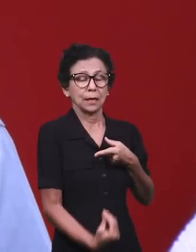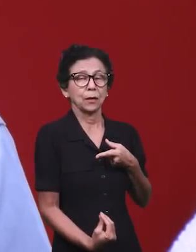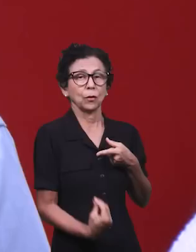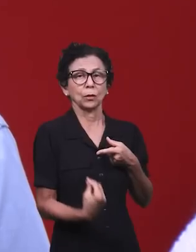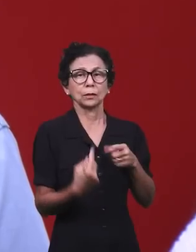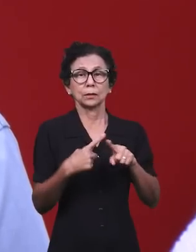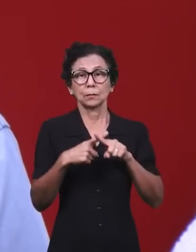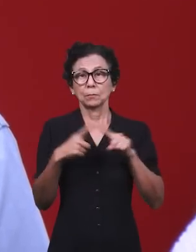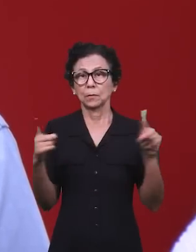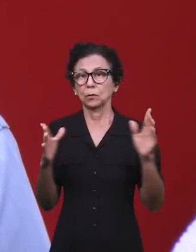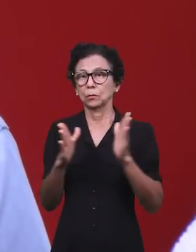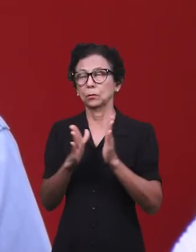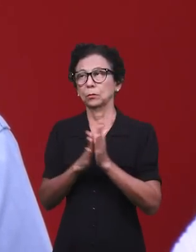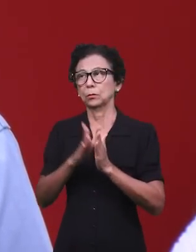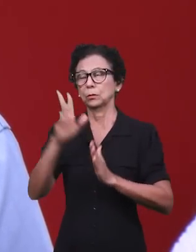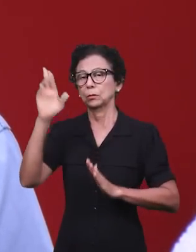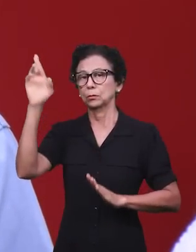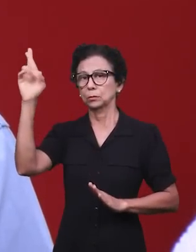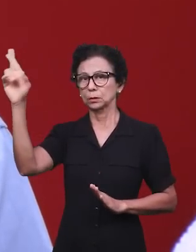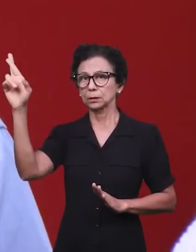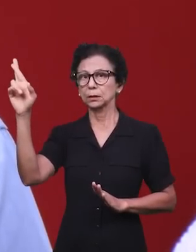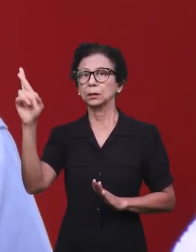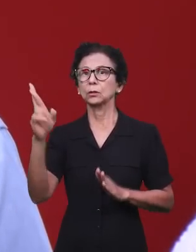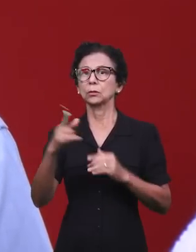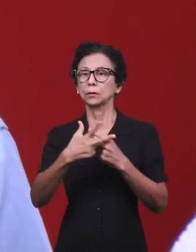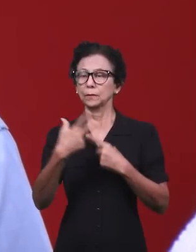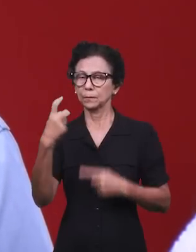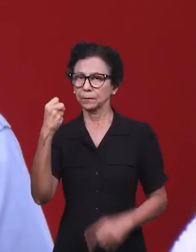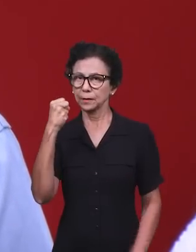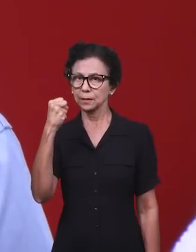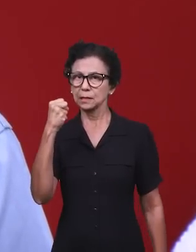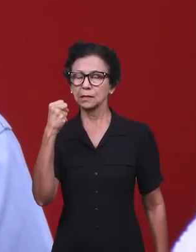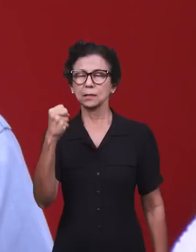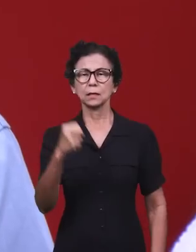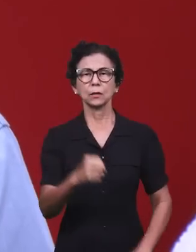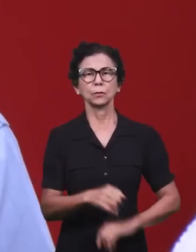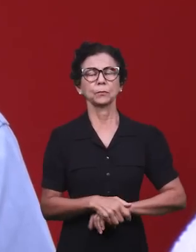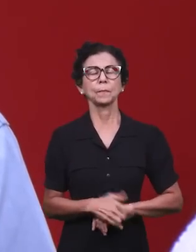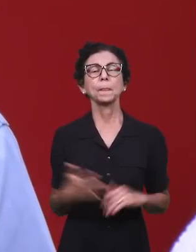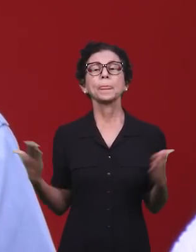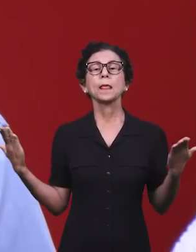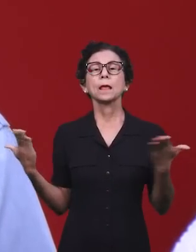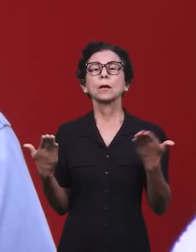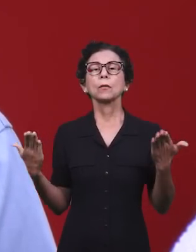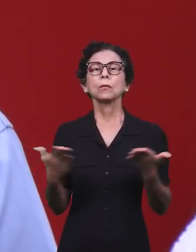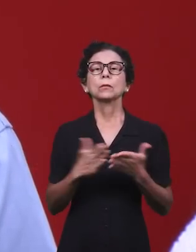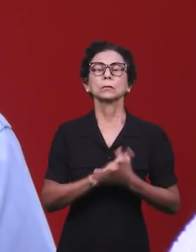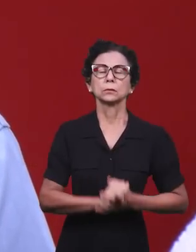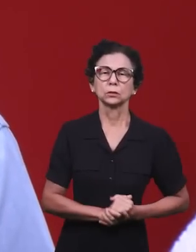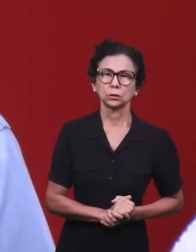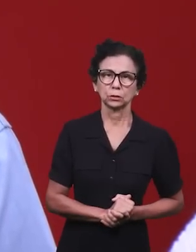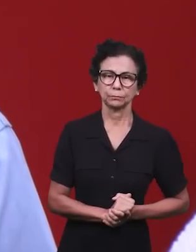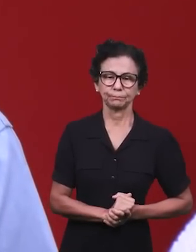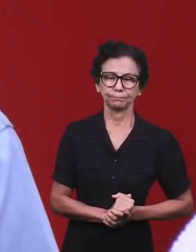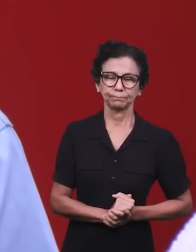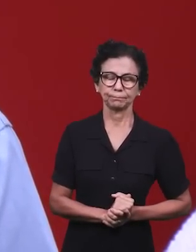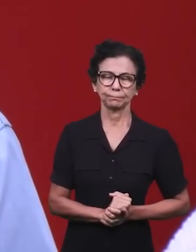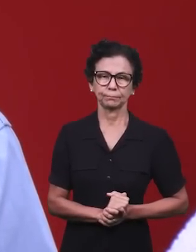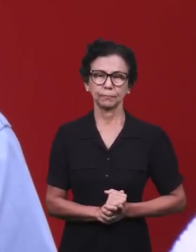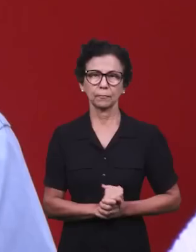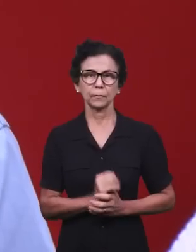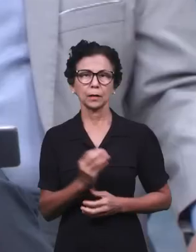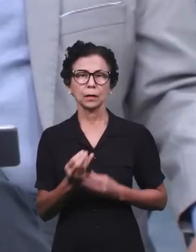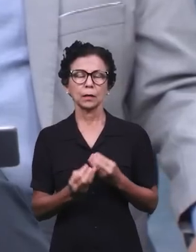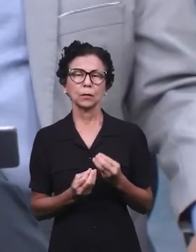Como podemos seguir o exemplo de Josafá e, em meio às calamidades, não desanimar e continuar buscando o